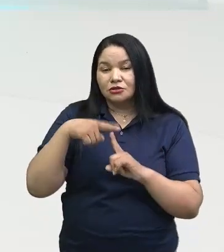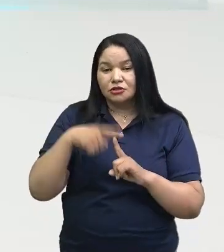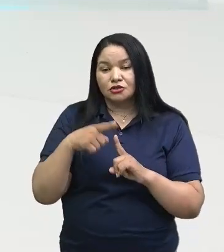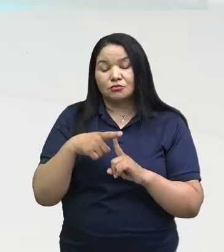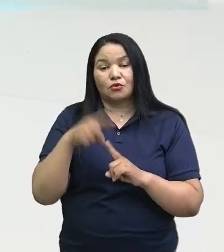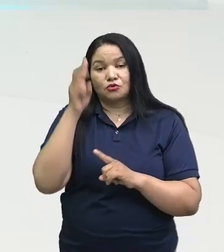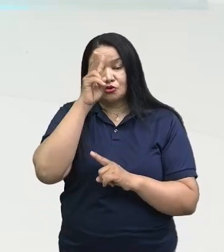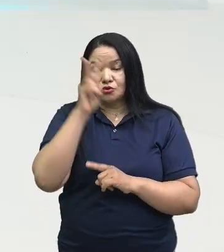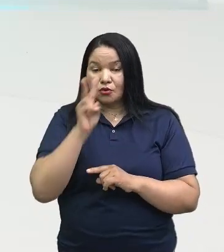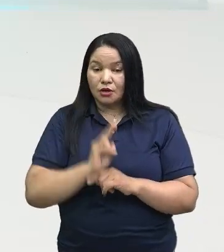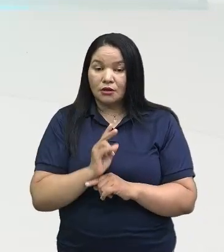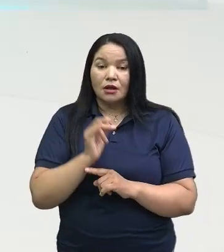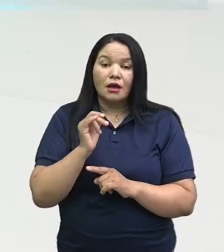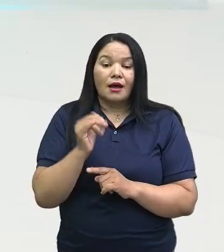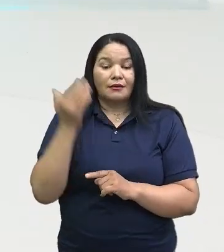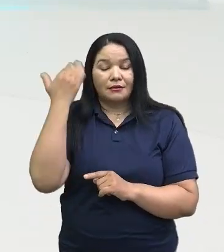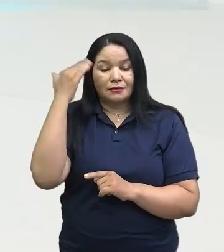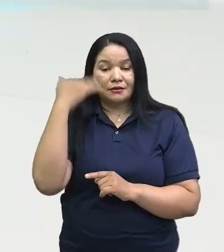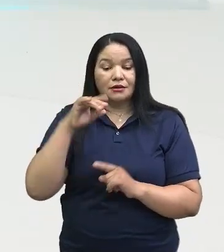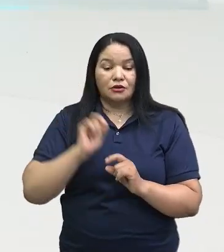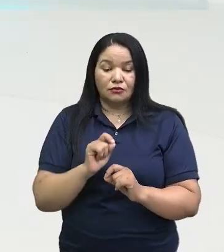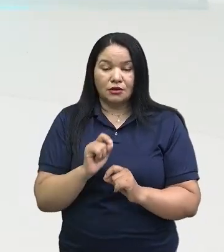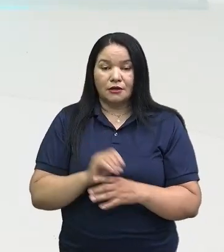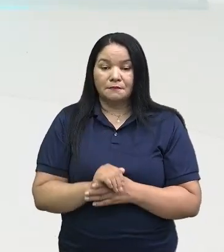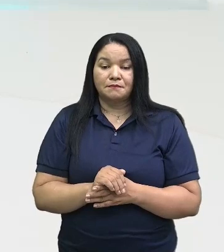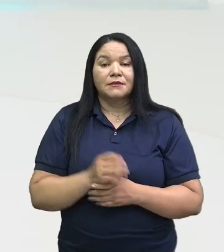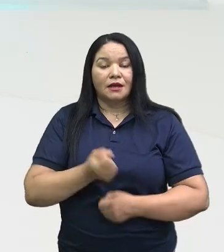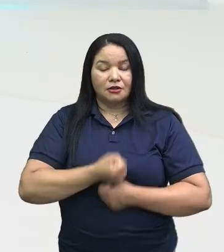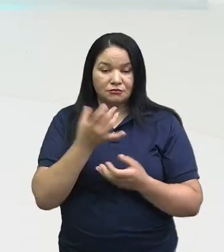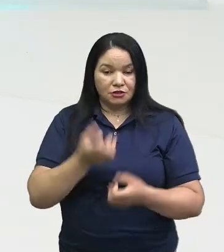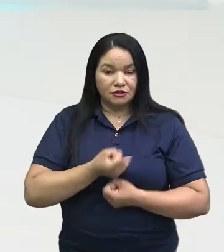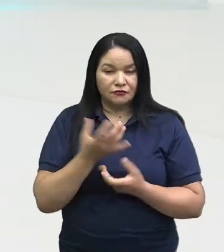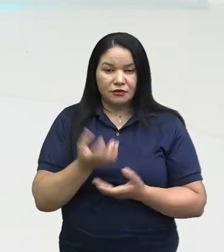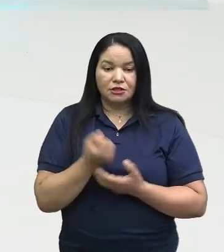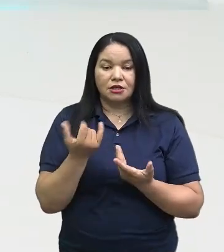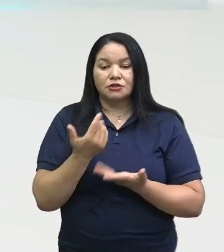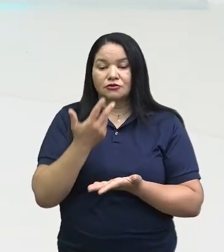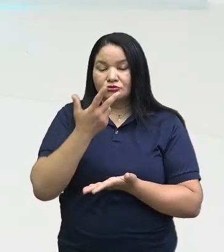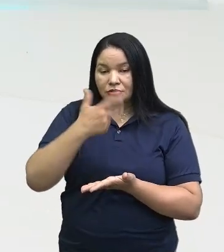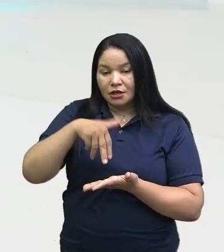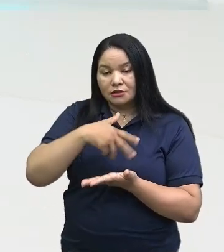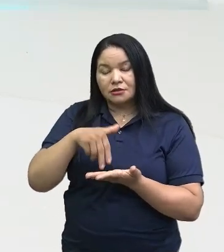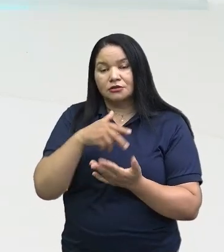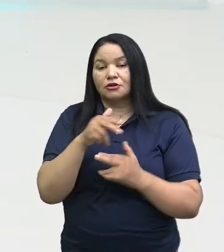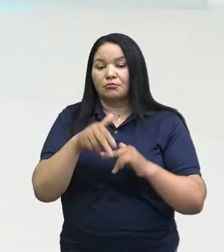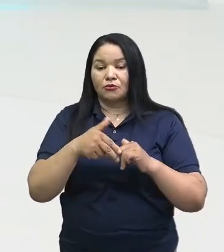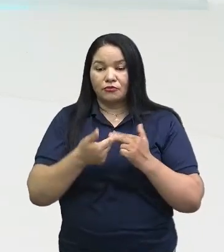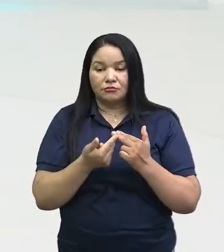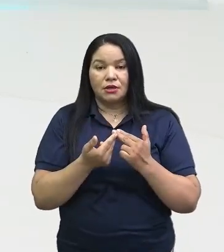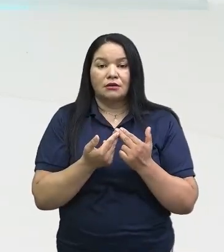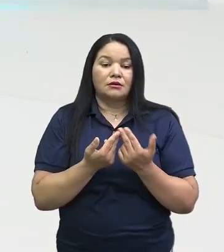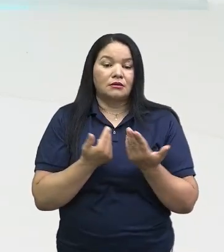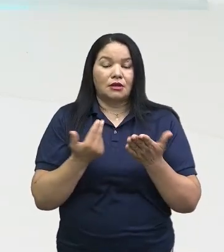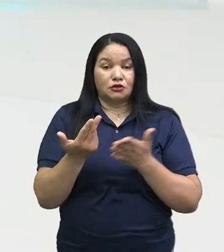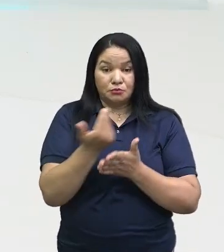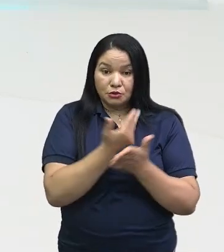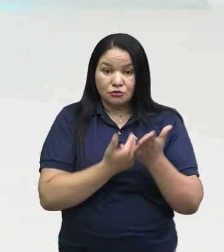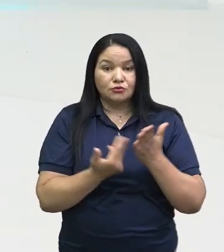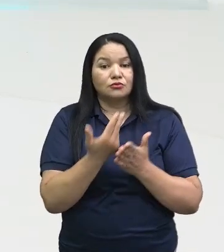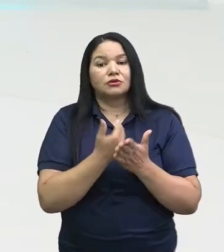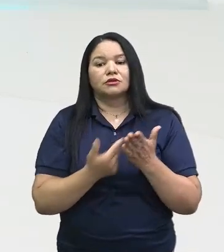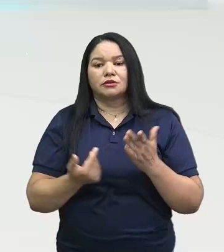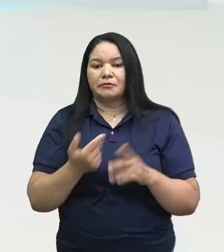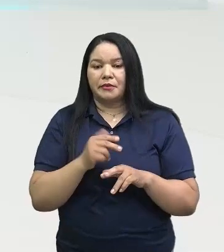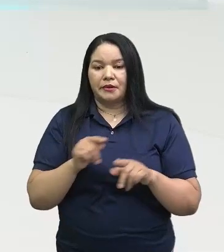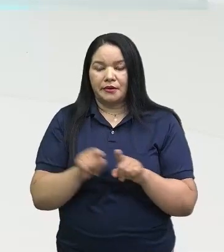historiadores conseguiram compreender ali as manifestações da dança através dessas pinturas no vaso.